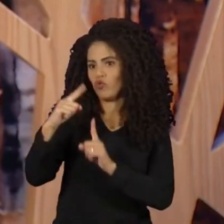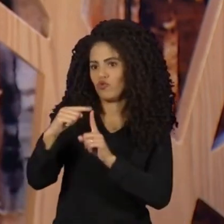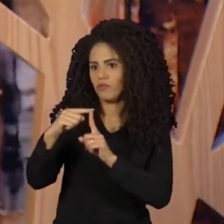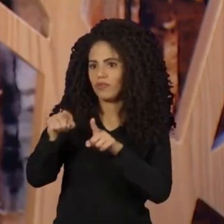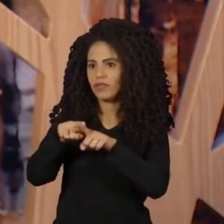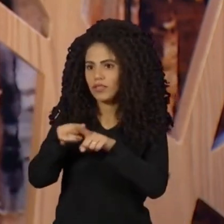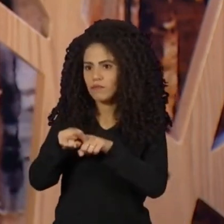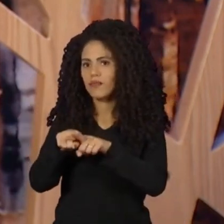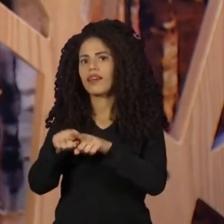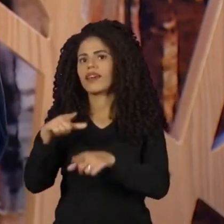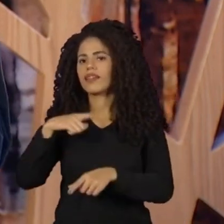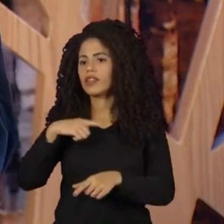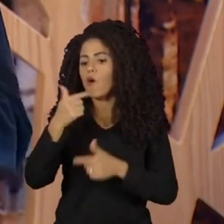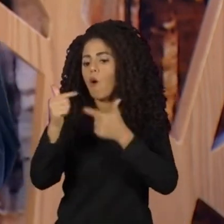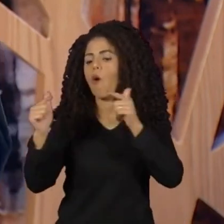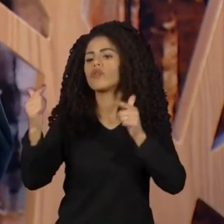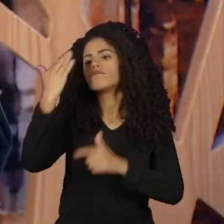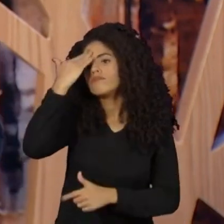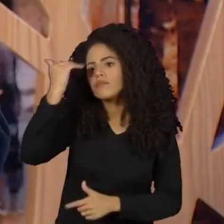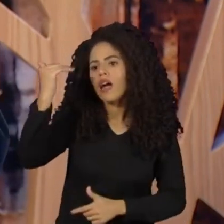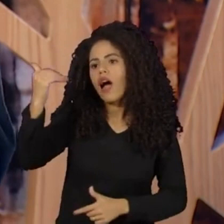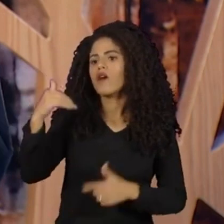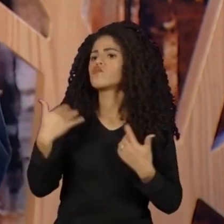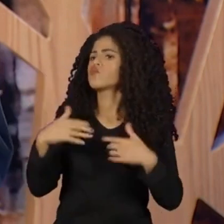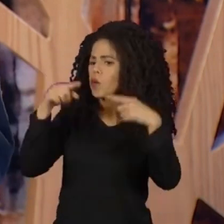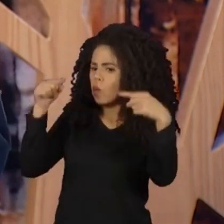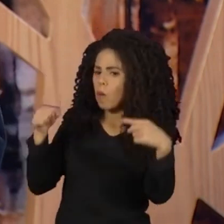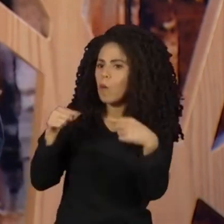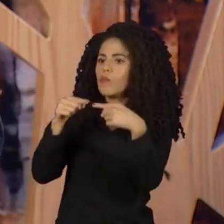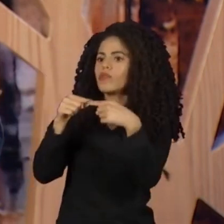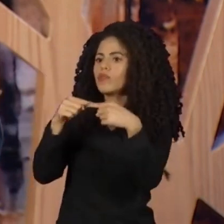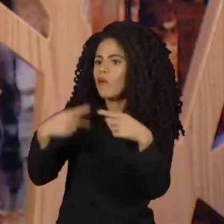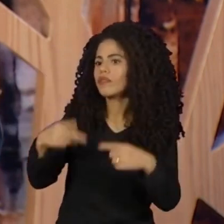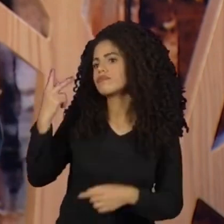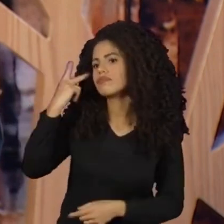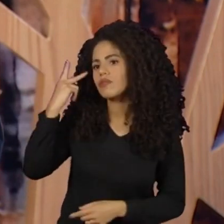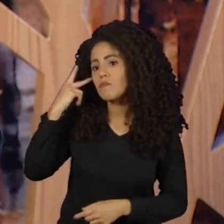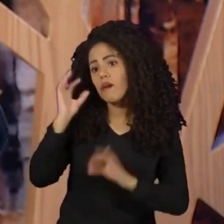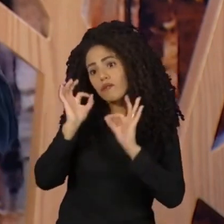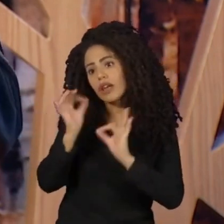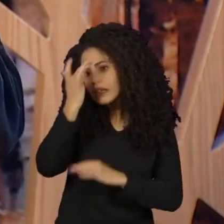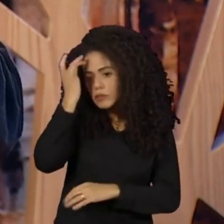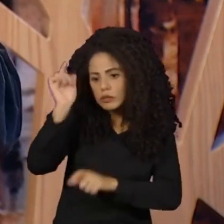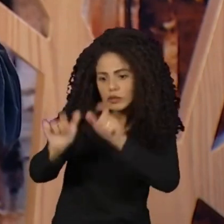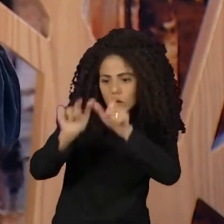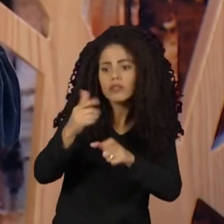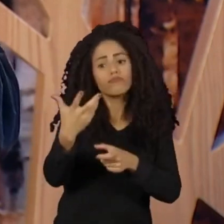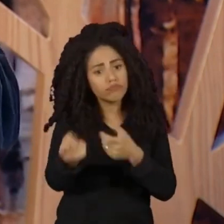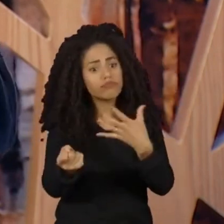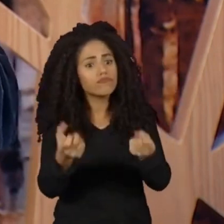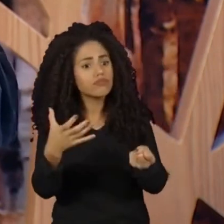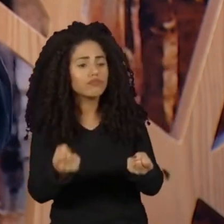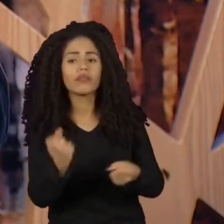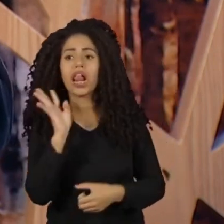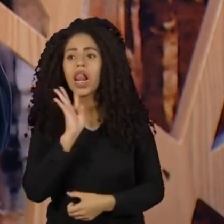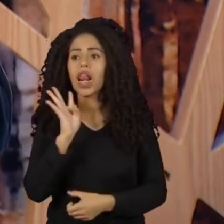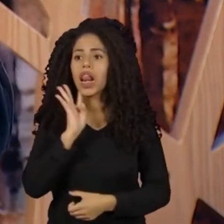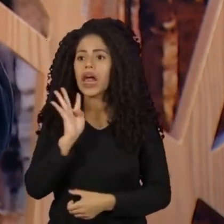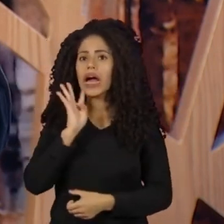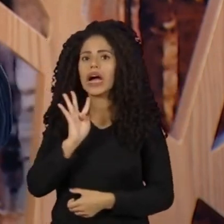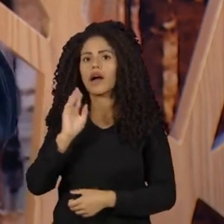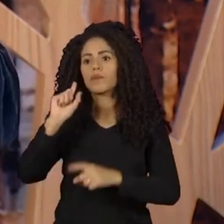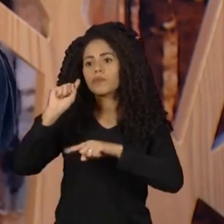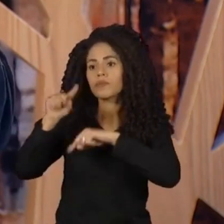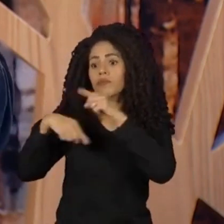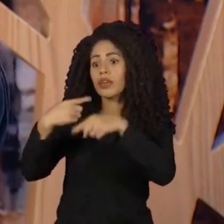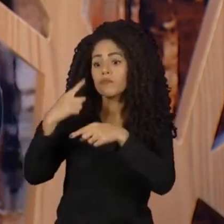e vários outros artistas mas caiu como uma luva dentro do mercado São Paulo entendeu Paulistano então quando se falava depois a gente